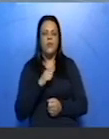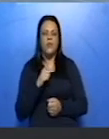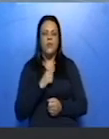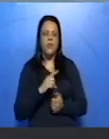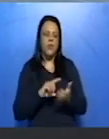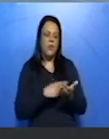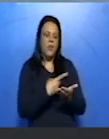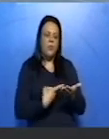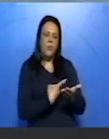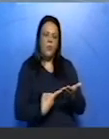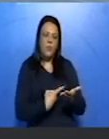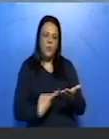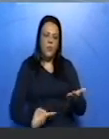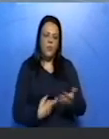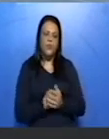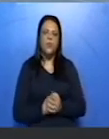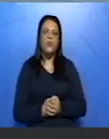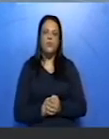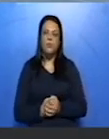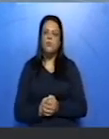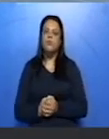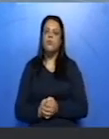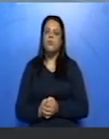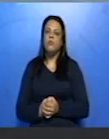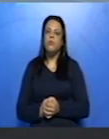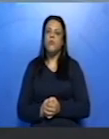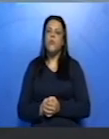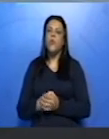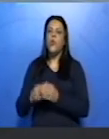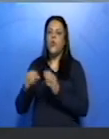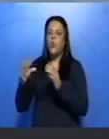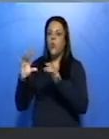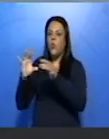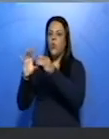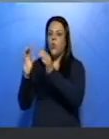material didático, toda essa matéria. Vão dando uma olhada,